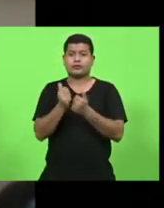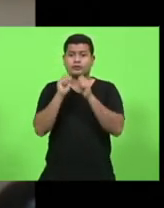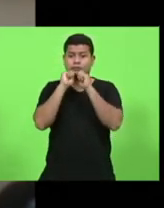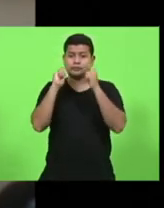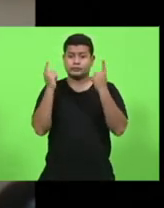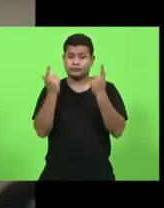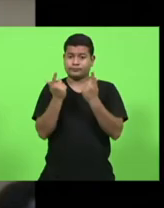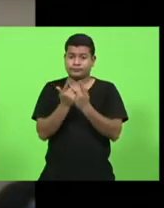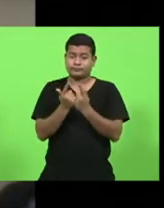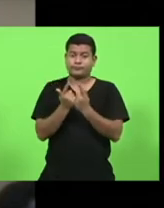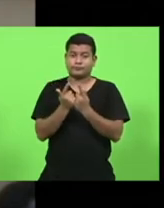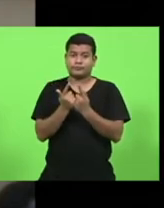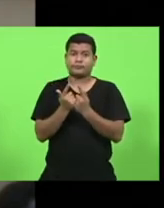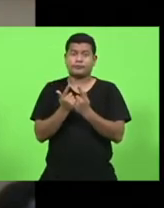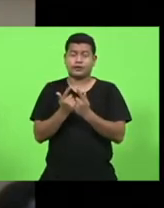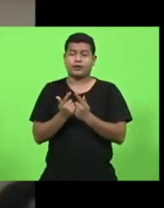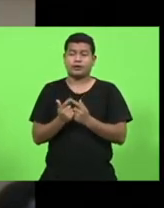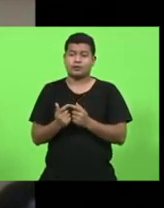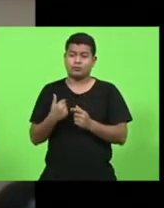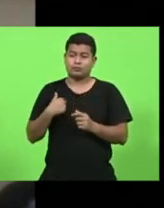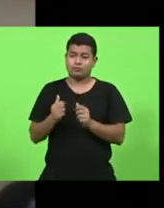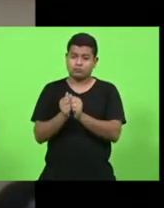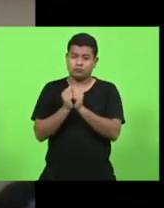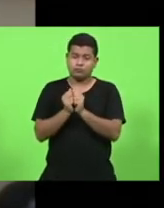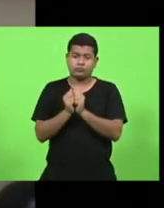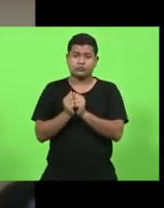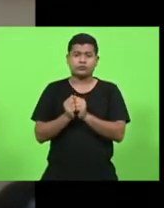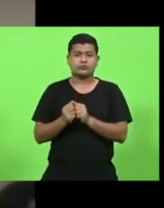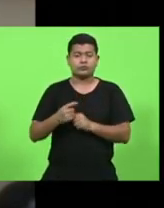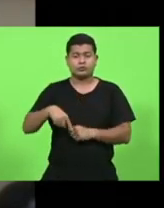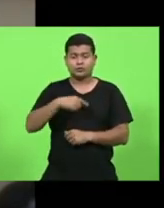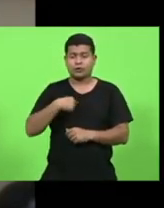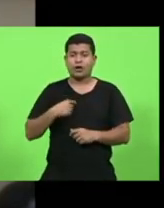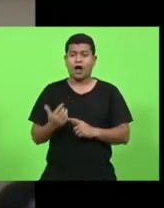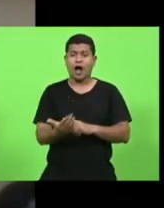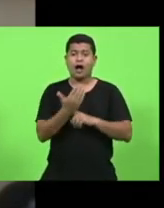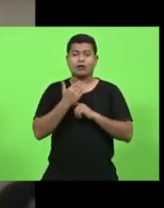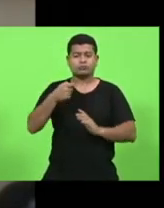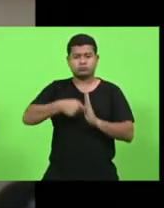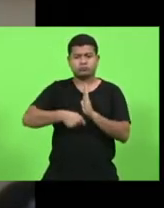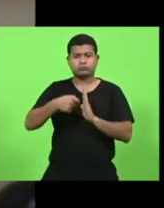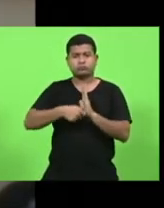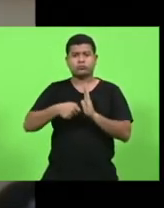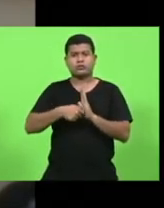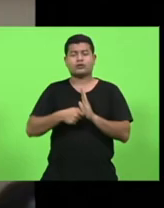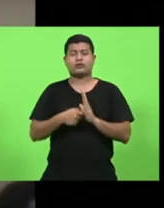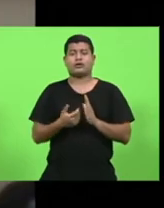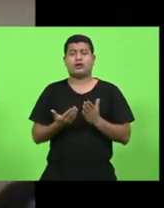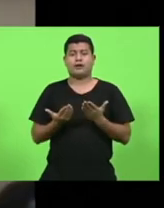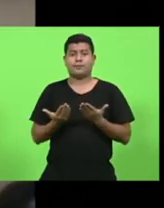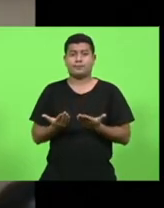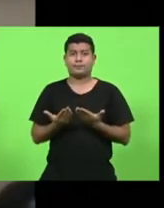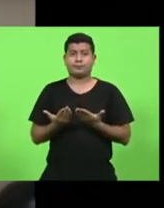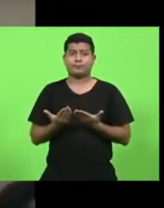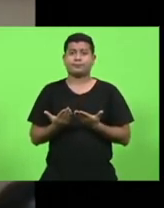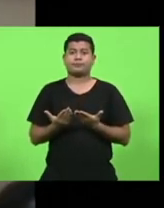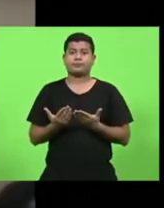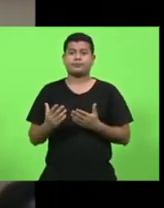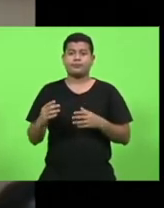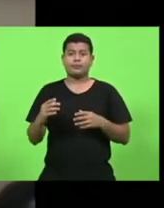Legislativa, que venham conosco nessa causa e que nos ajudem a colocar a